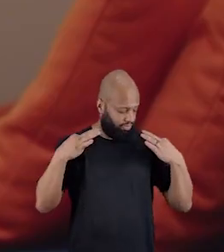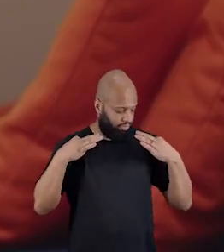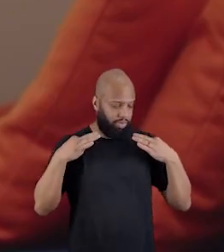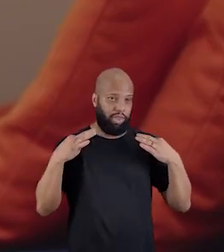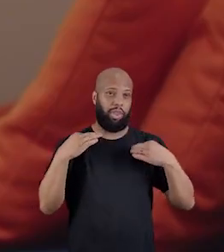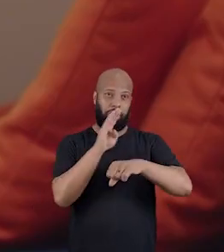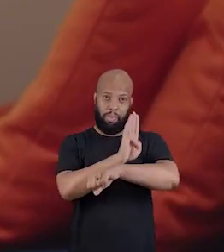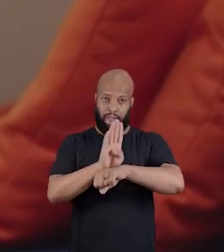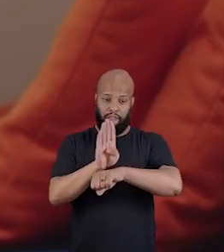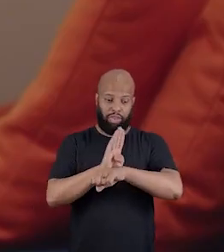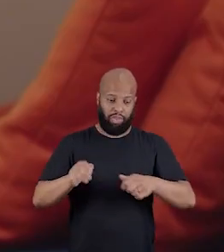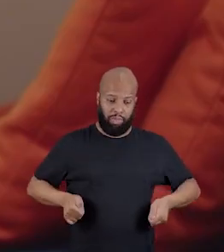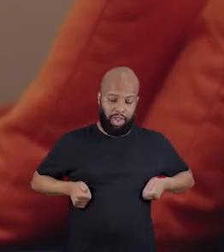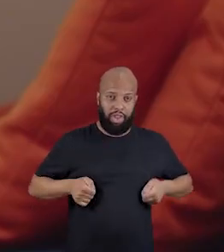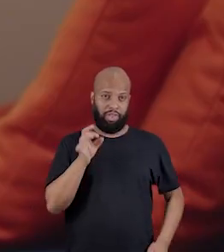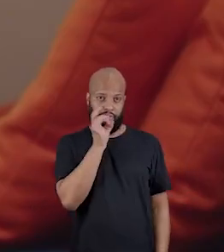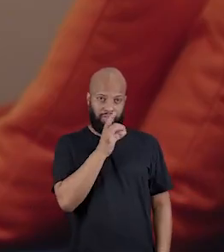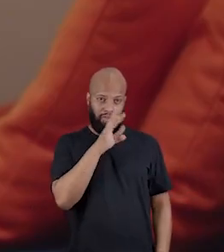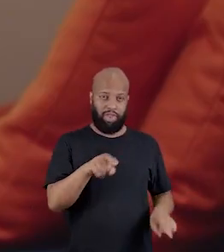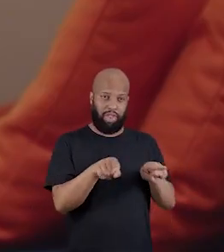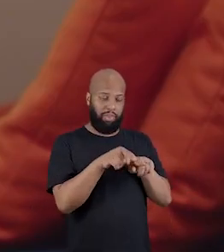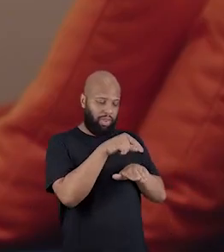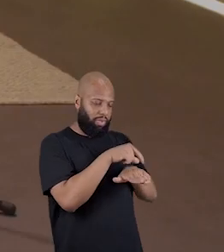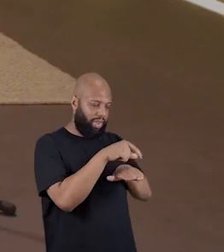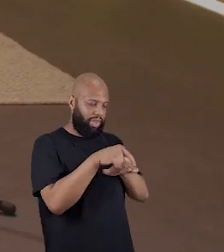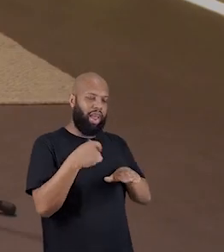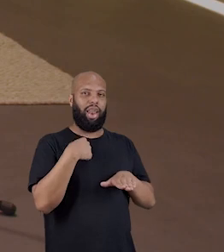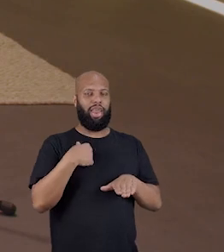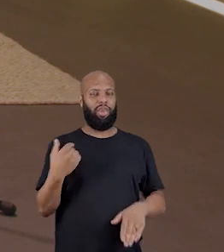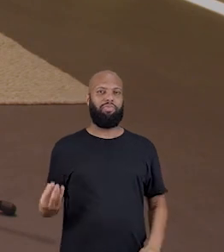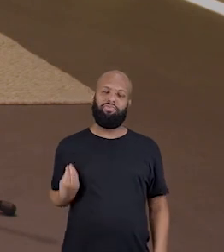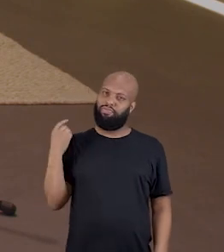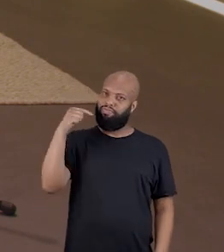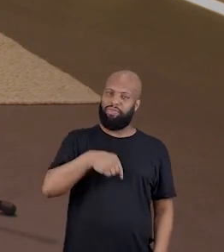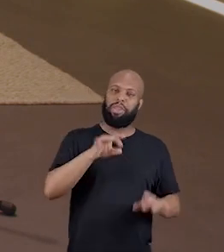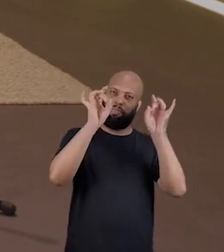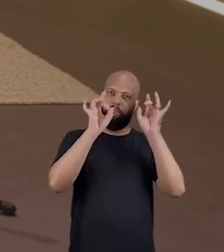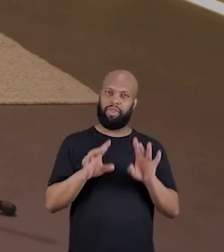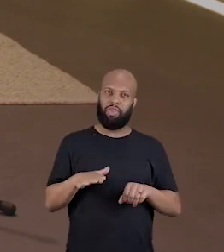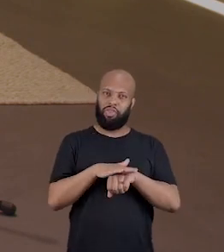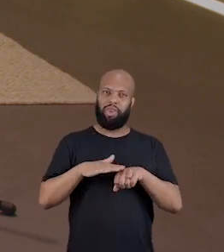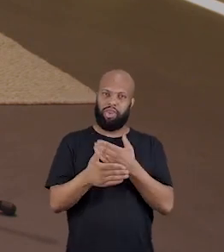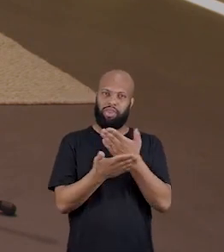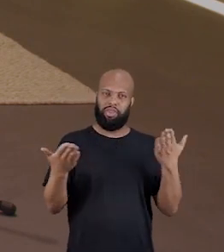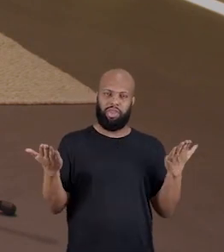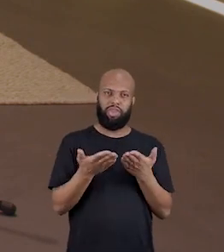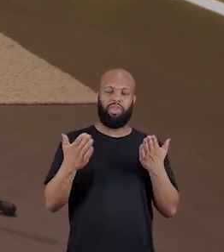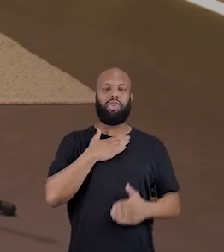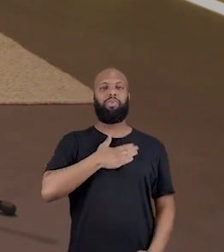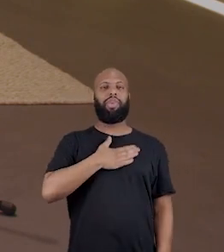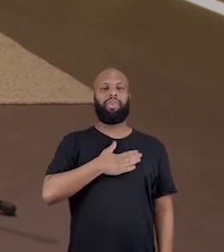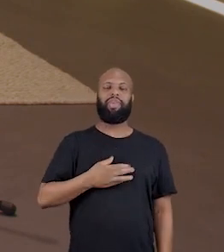um casaquinho bege, uma calça verde, uma sandália aqui especialmente colocada para falar com vocês hoje,